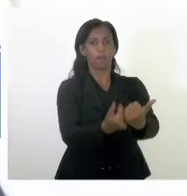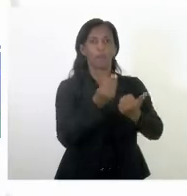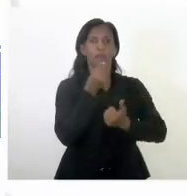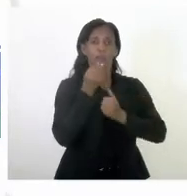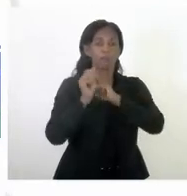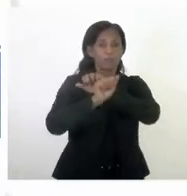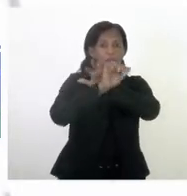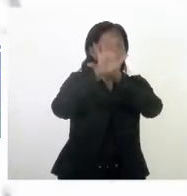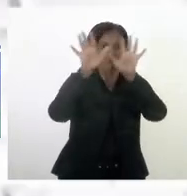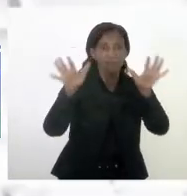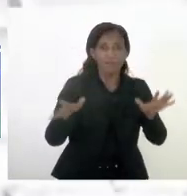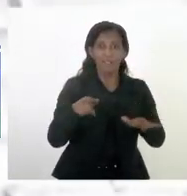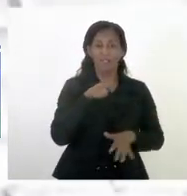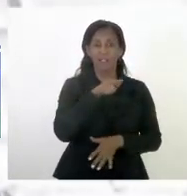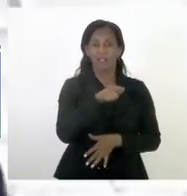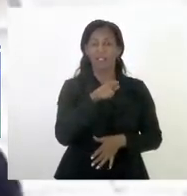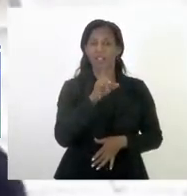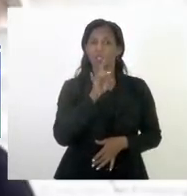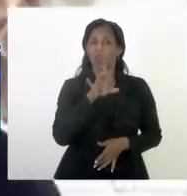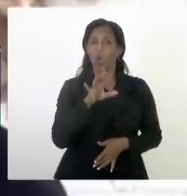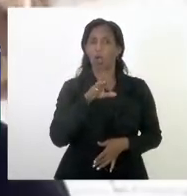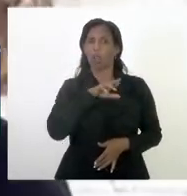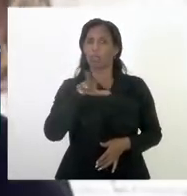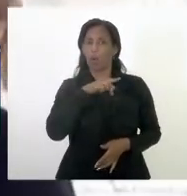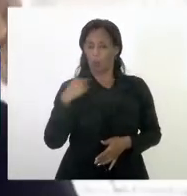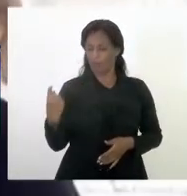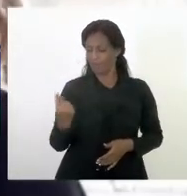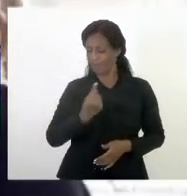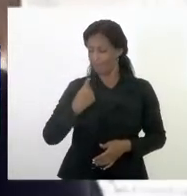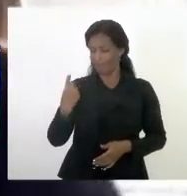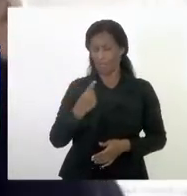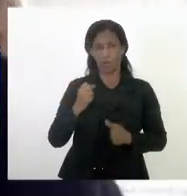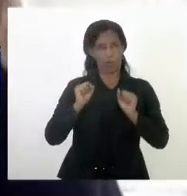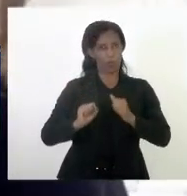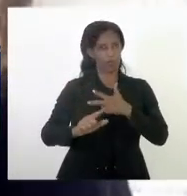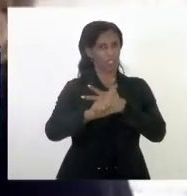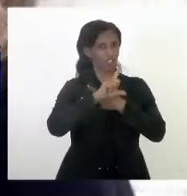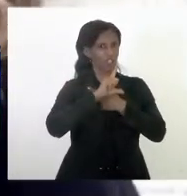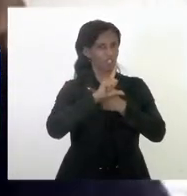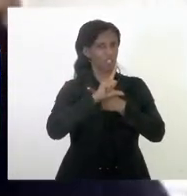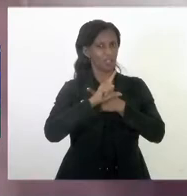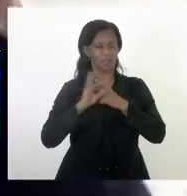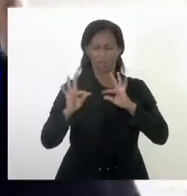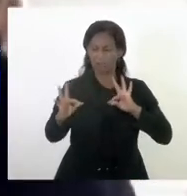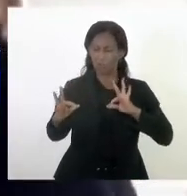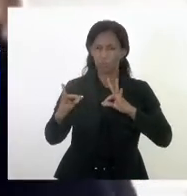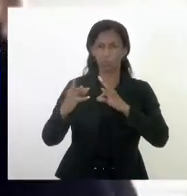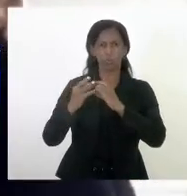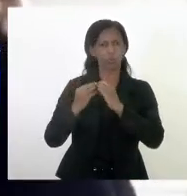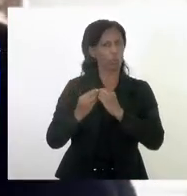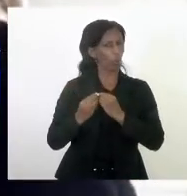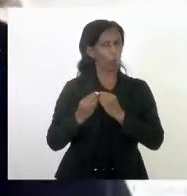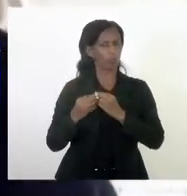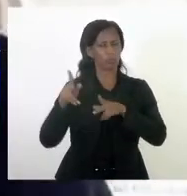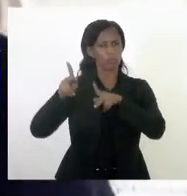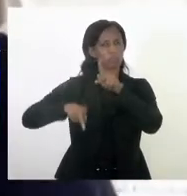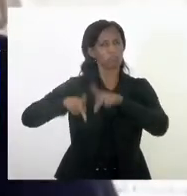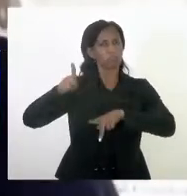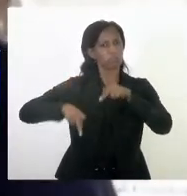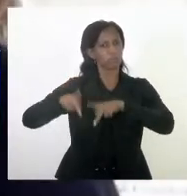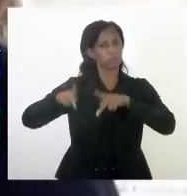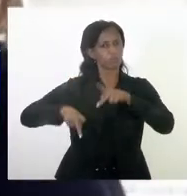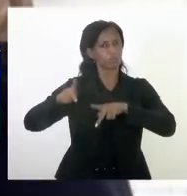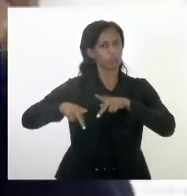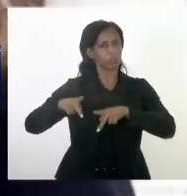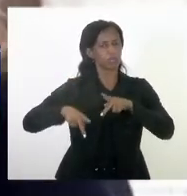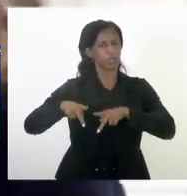transparência seja apenas possível, não apenas para nós, poder legislativo, mas para toda a população fluminense